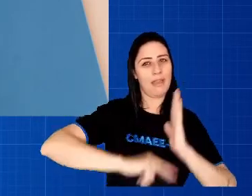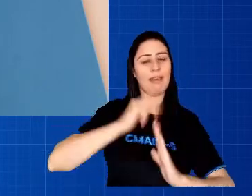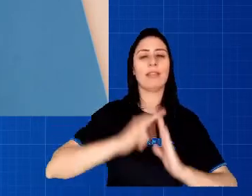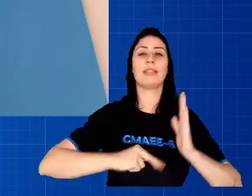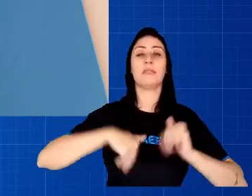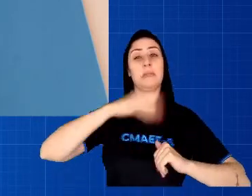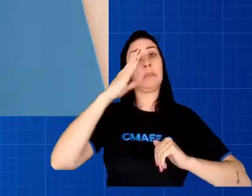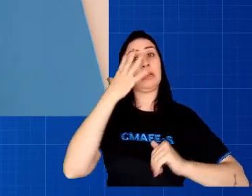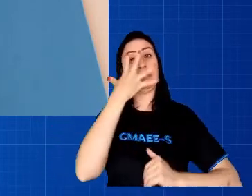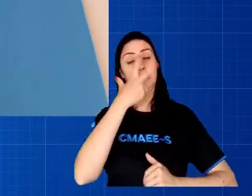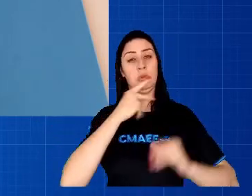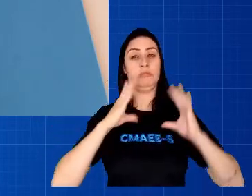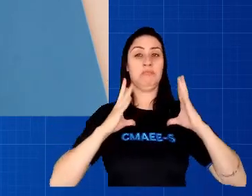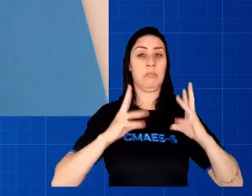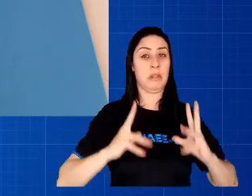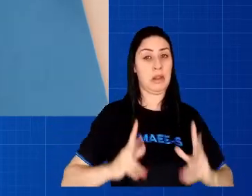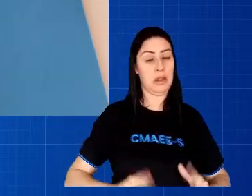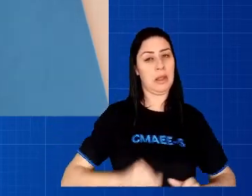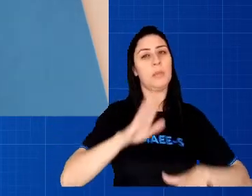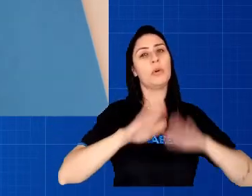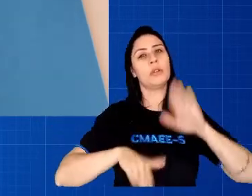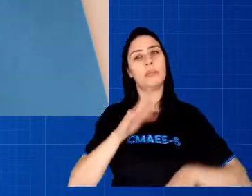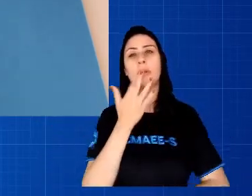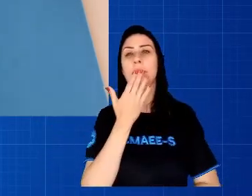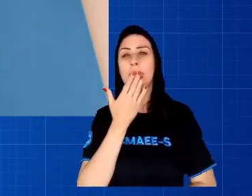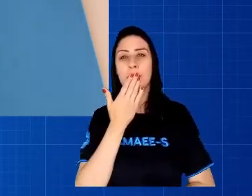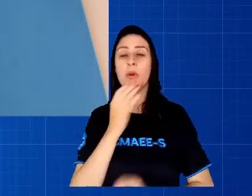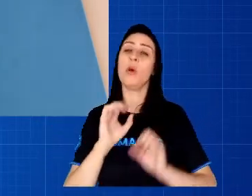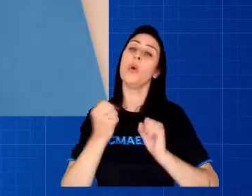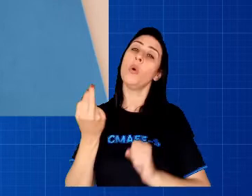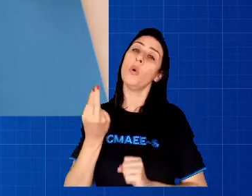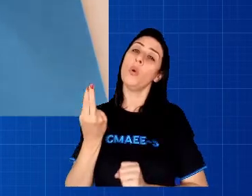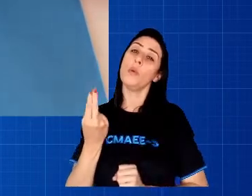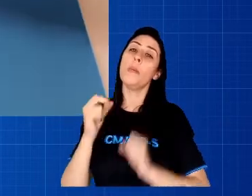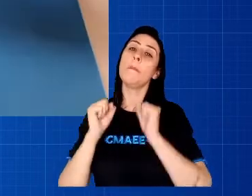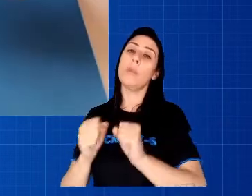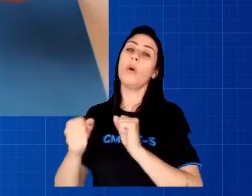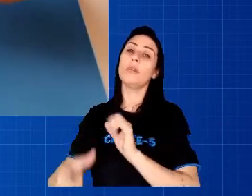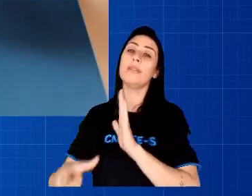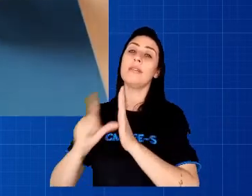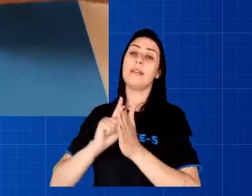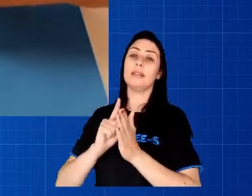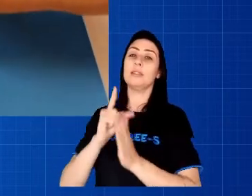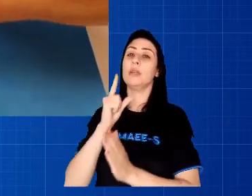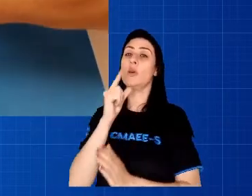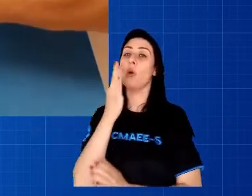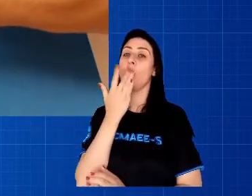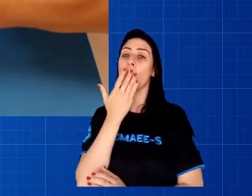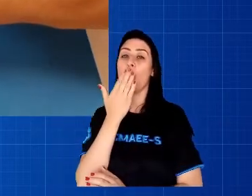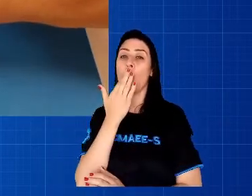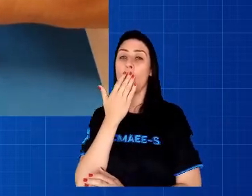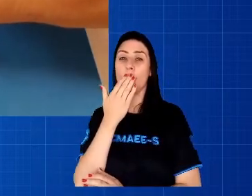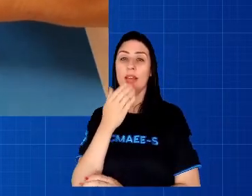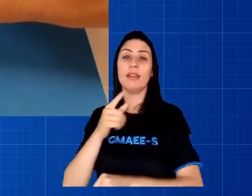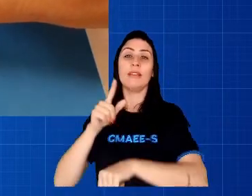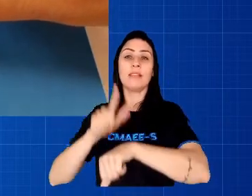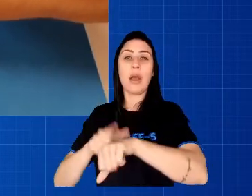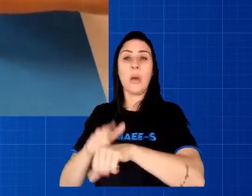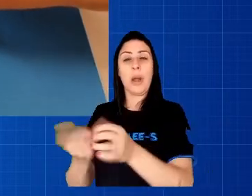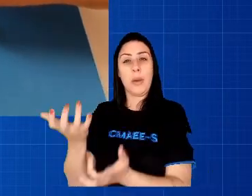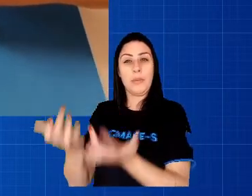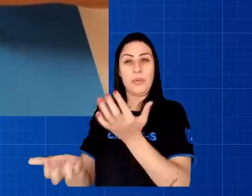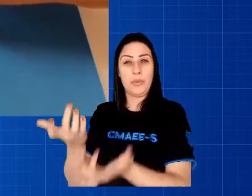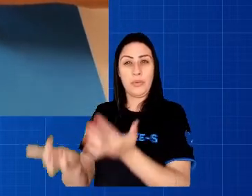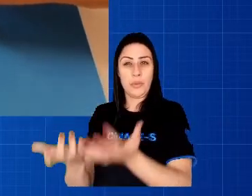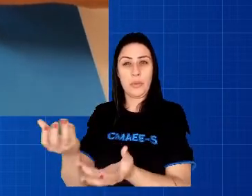processo, de acordo com a tinta que você pretende usar, ou você pode pintar antes. Mas o risco de você pintar antes é que, por exemplo, se você for usar uma tinta guache,